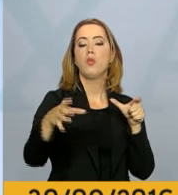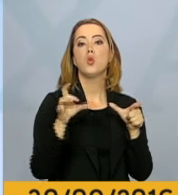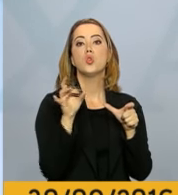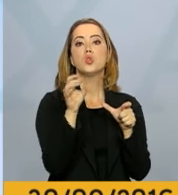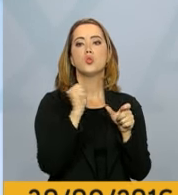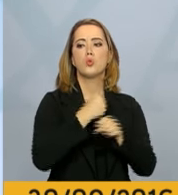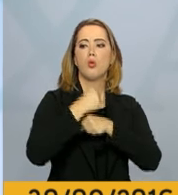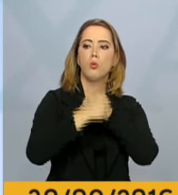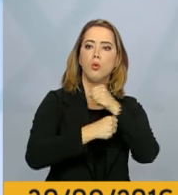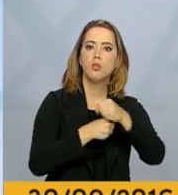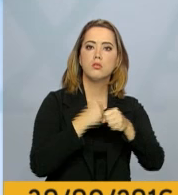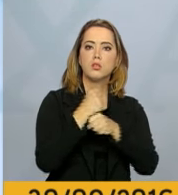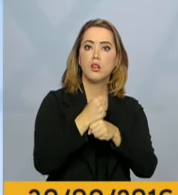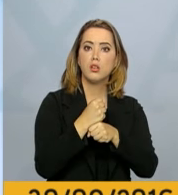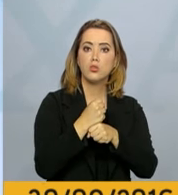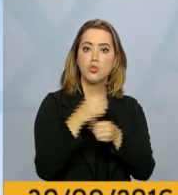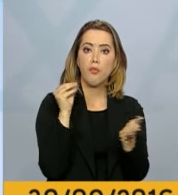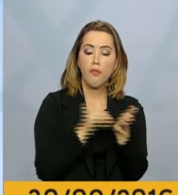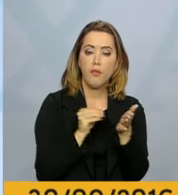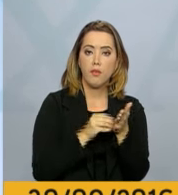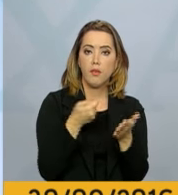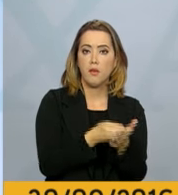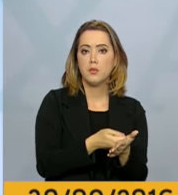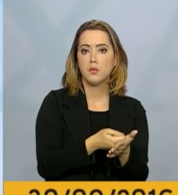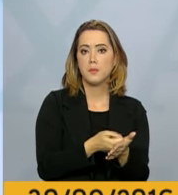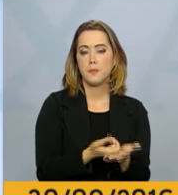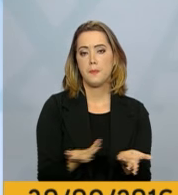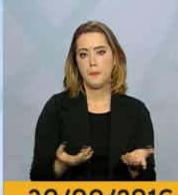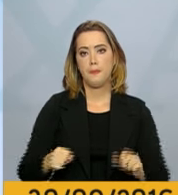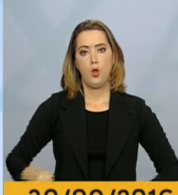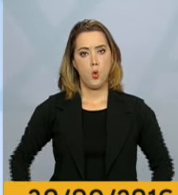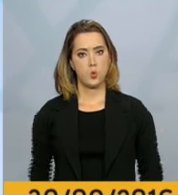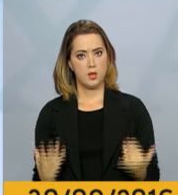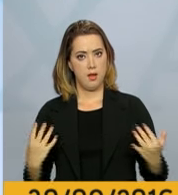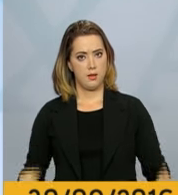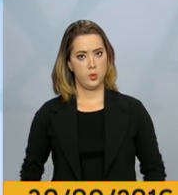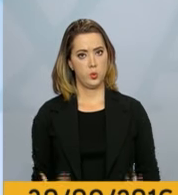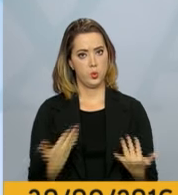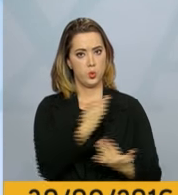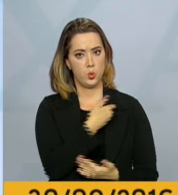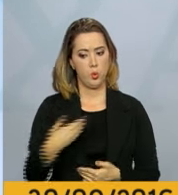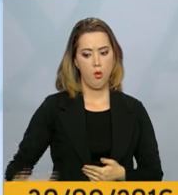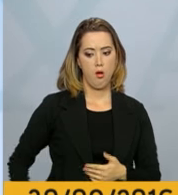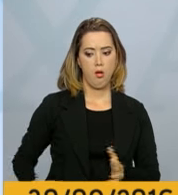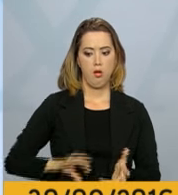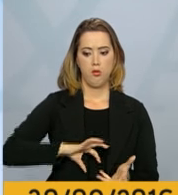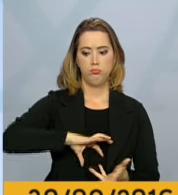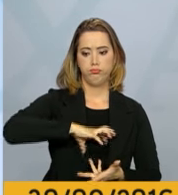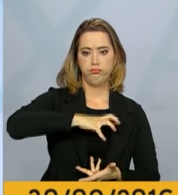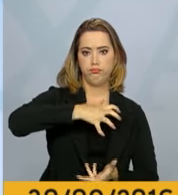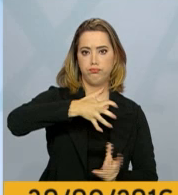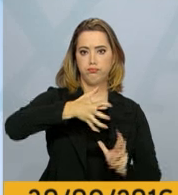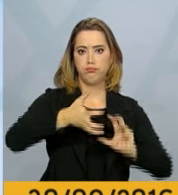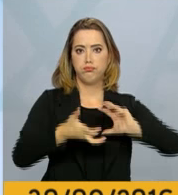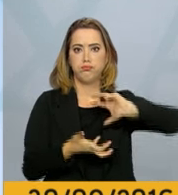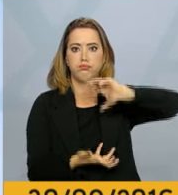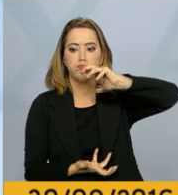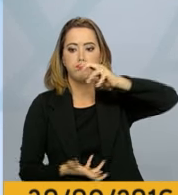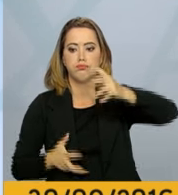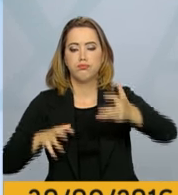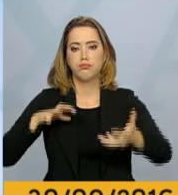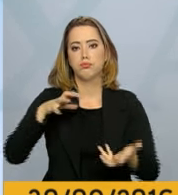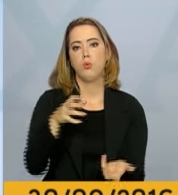ano seguinte. Os gastos do Estado, portanto, transformaram-se numa bola de neve.